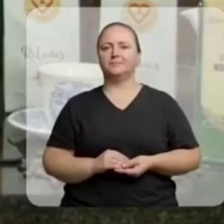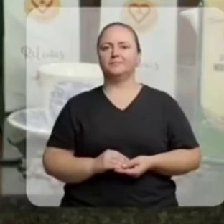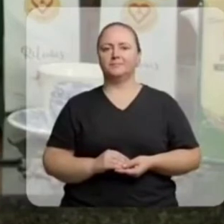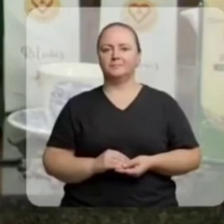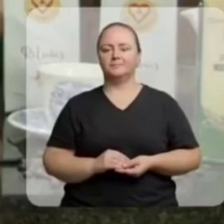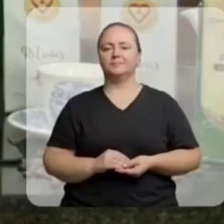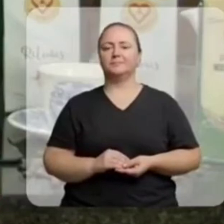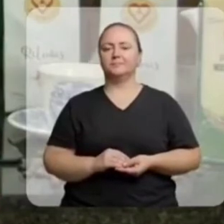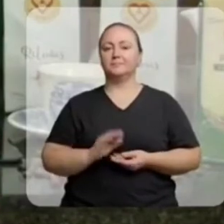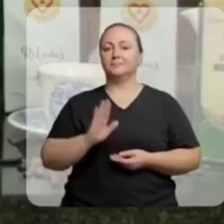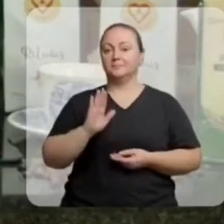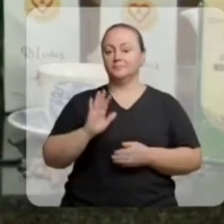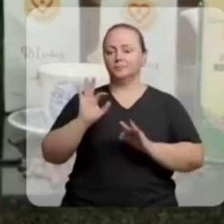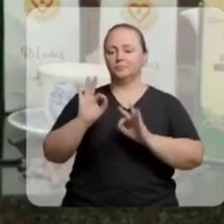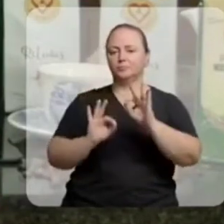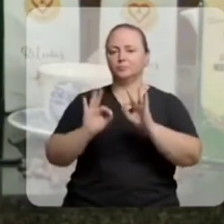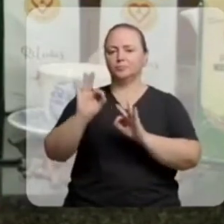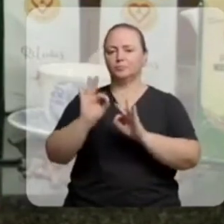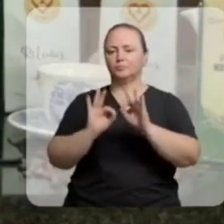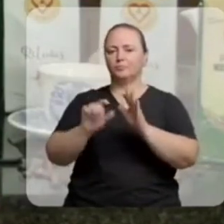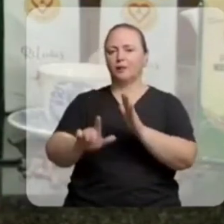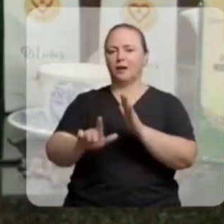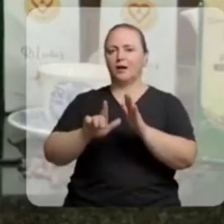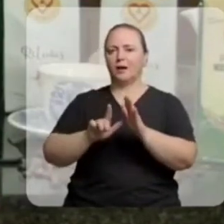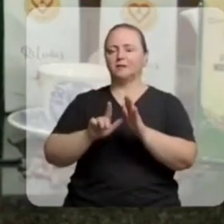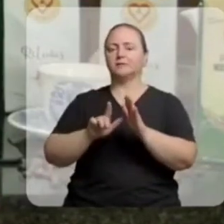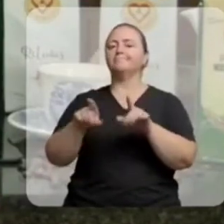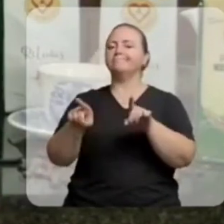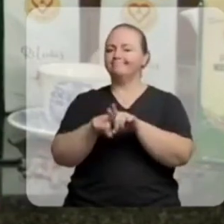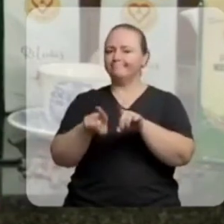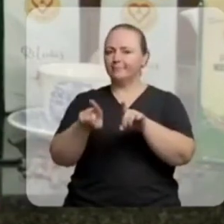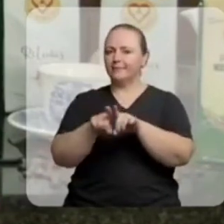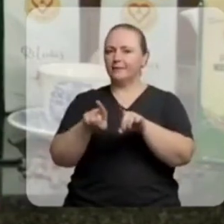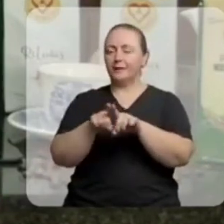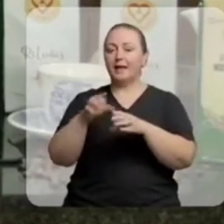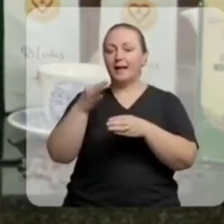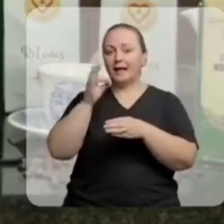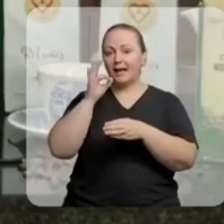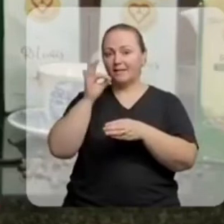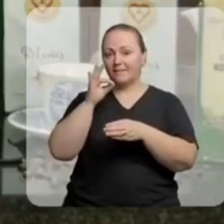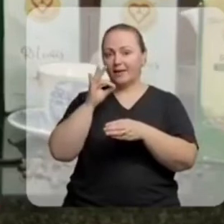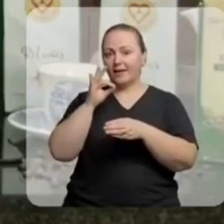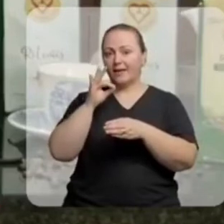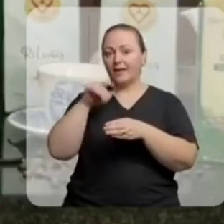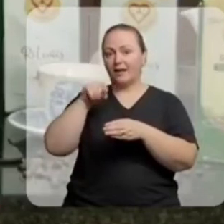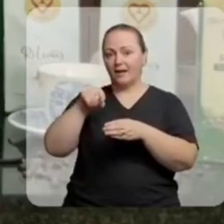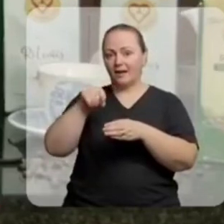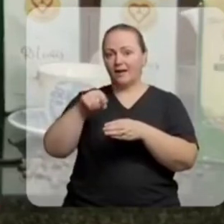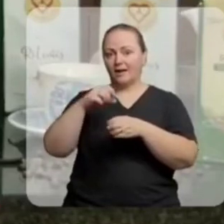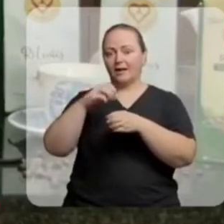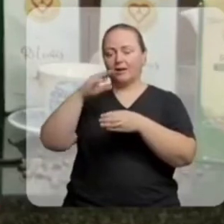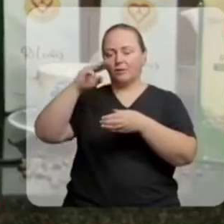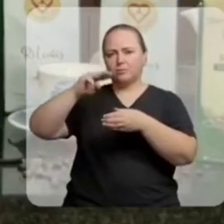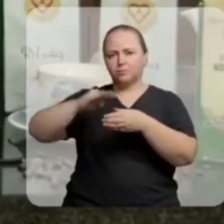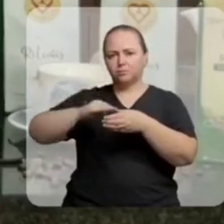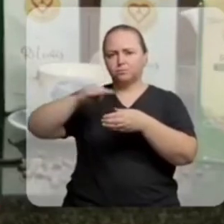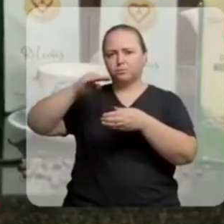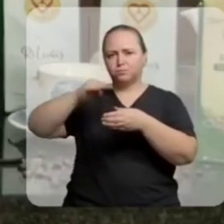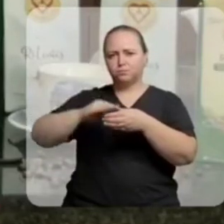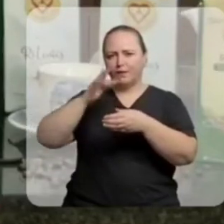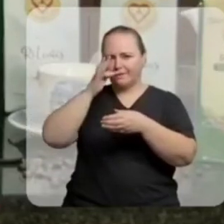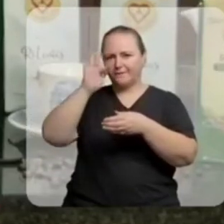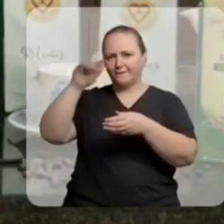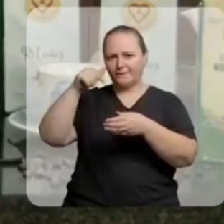Eu preparei o café também na prensa francesa, tá? E o café que eu utilizei para harmonizar com